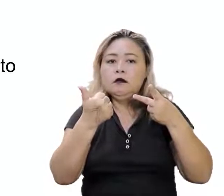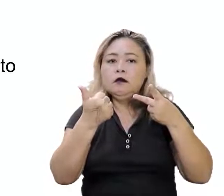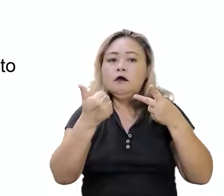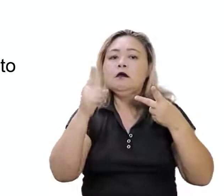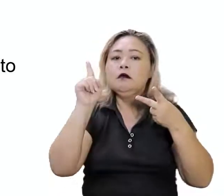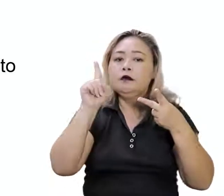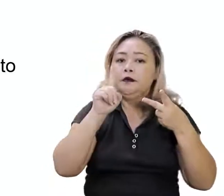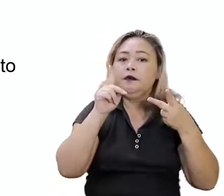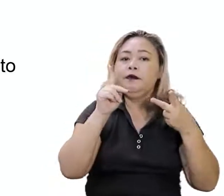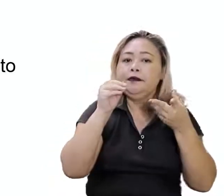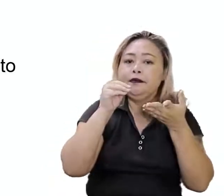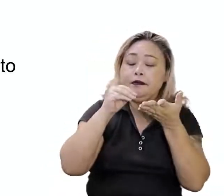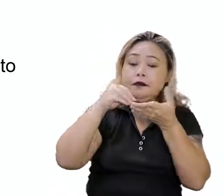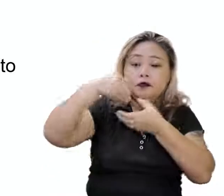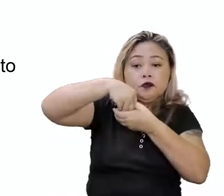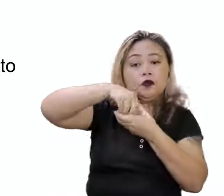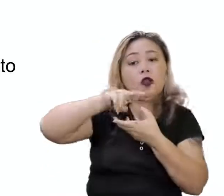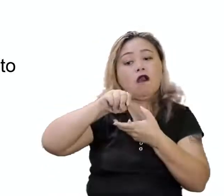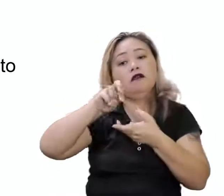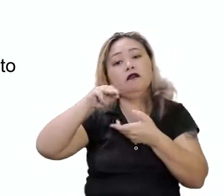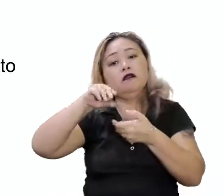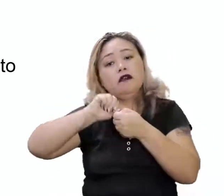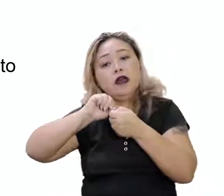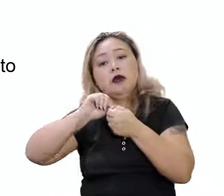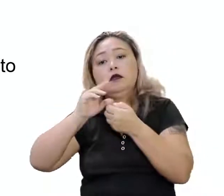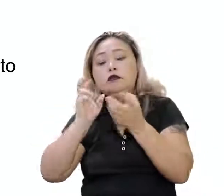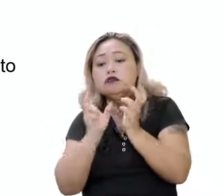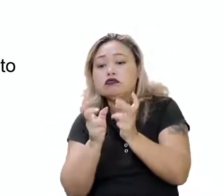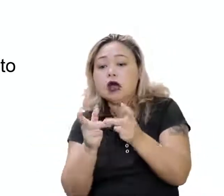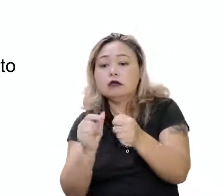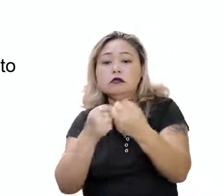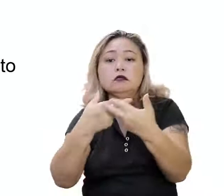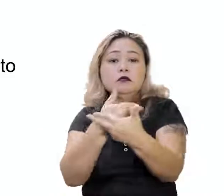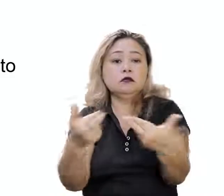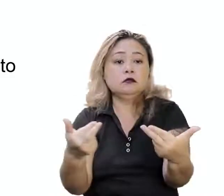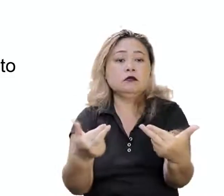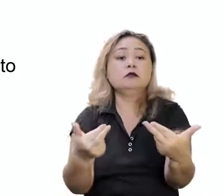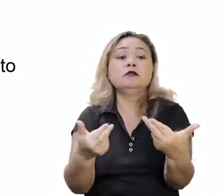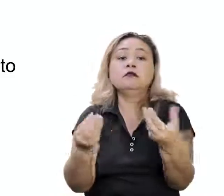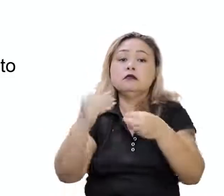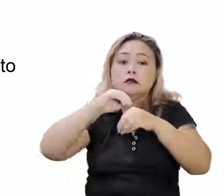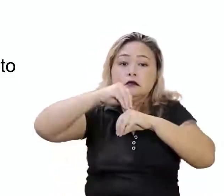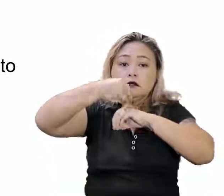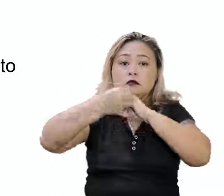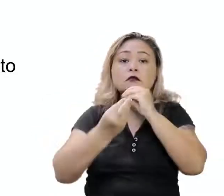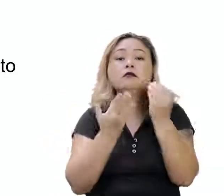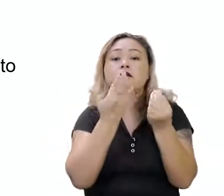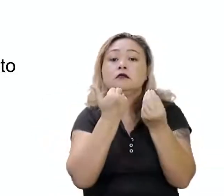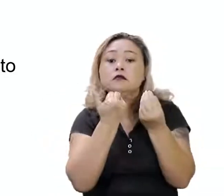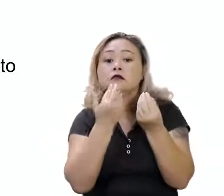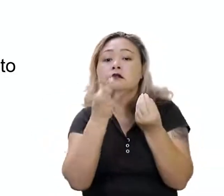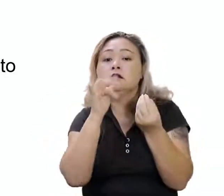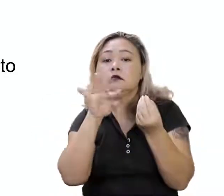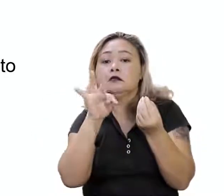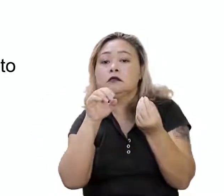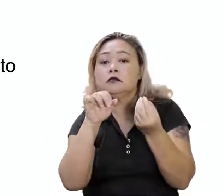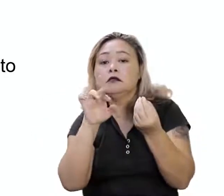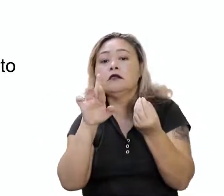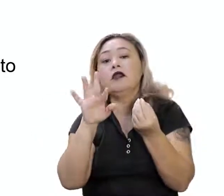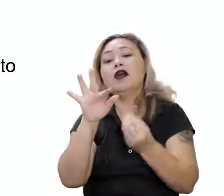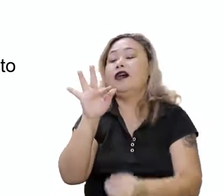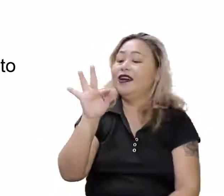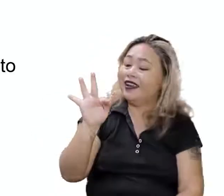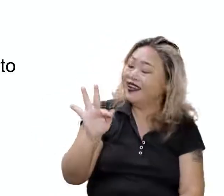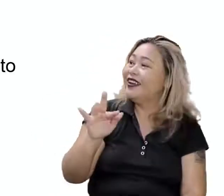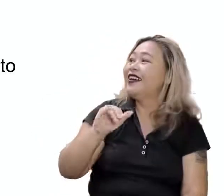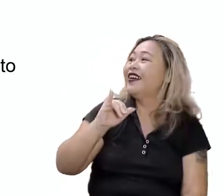os zooplâncton. Entra aí os protozoários, os vermes, os crustáceos. Organismos que se alimentam dos fitoplânctons, mas esse